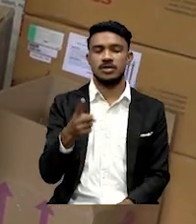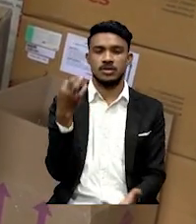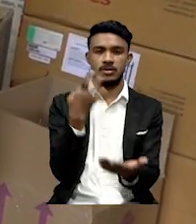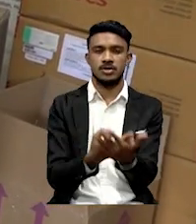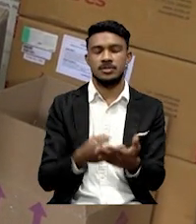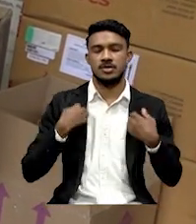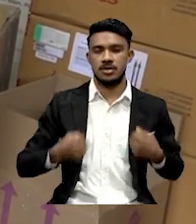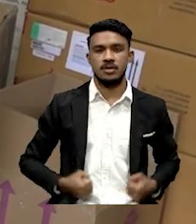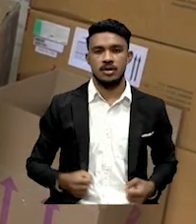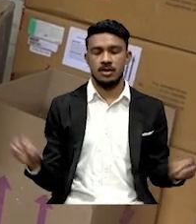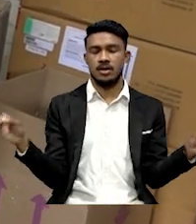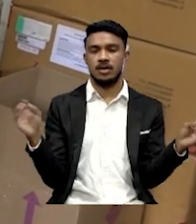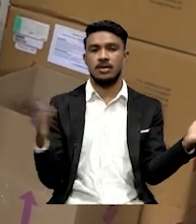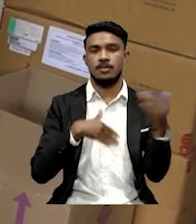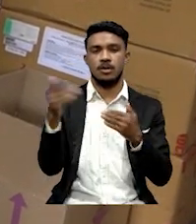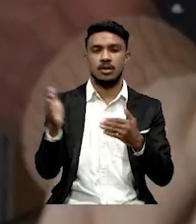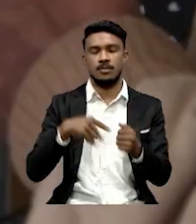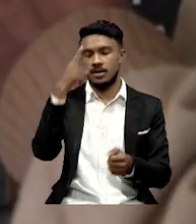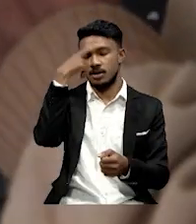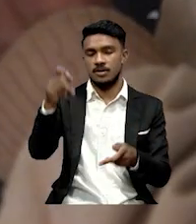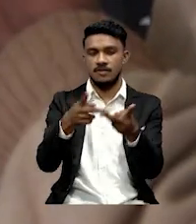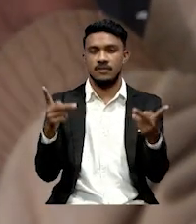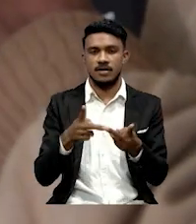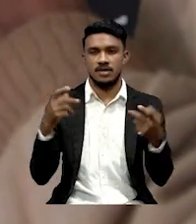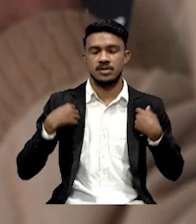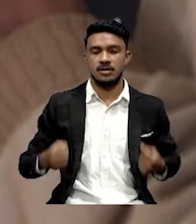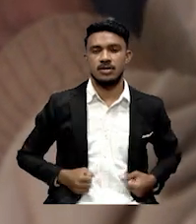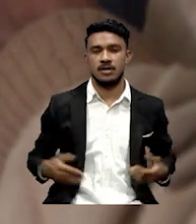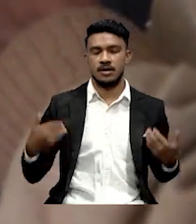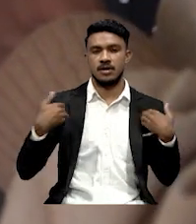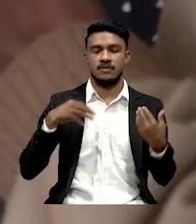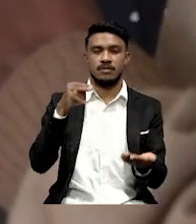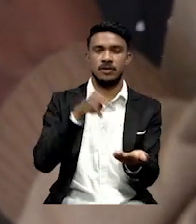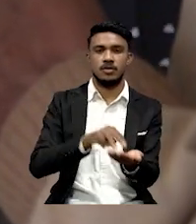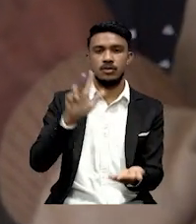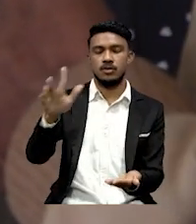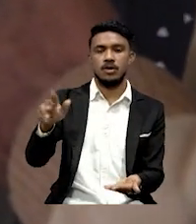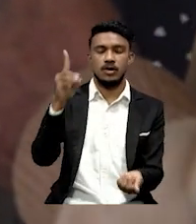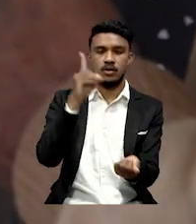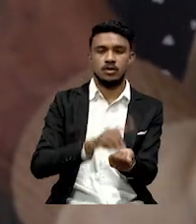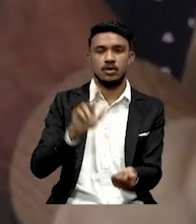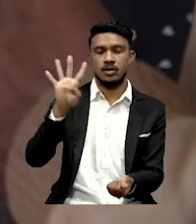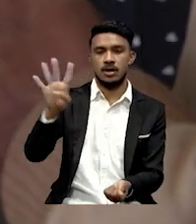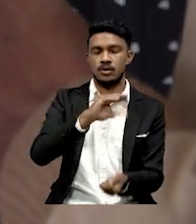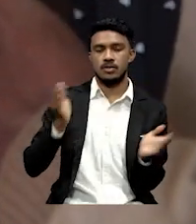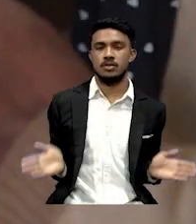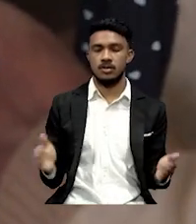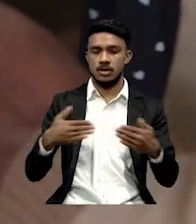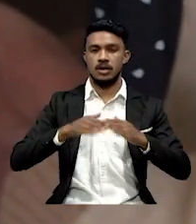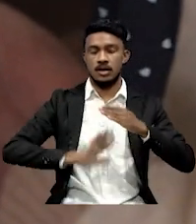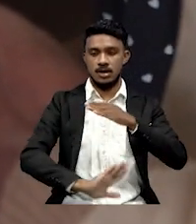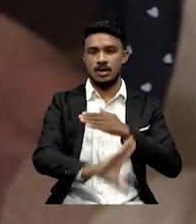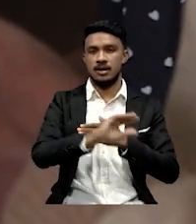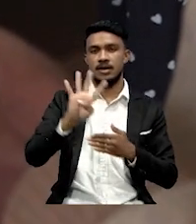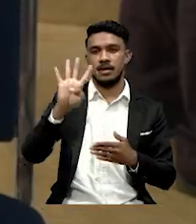né? Lá ia problema, também centro saúde né? E a médico tolo, enfermeiro hat, no parteira, na inhat. E a posto saúde